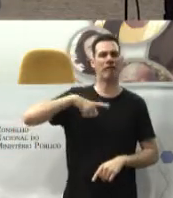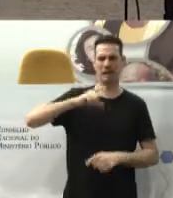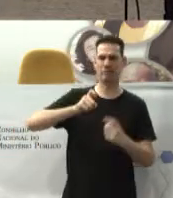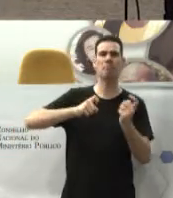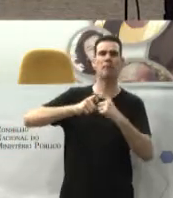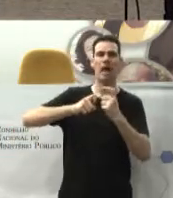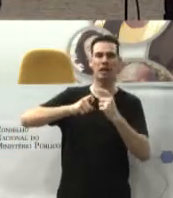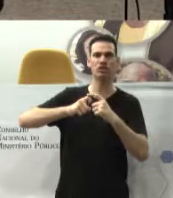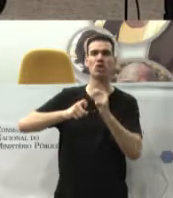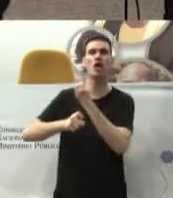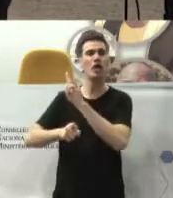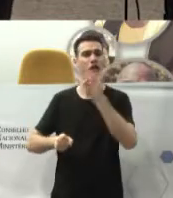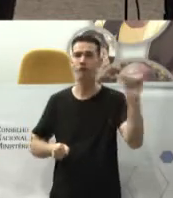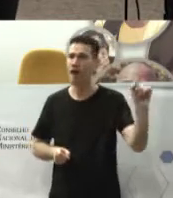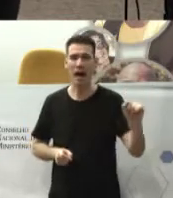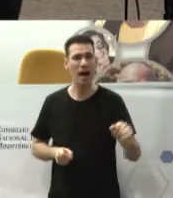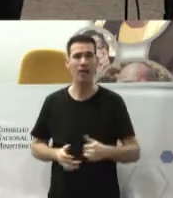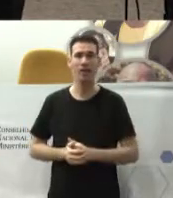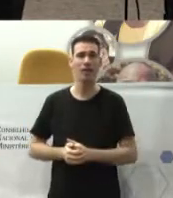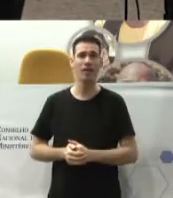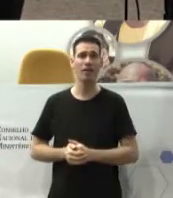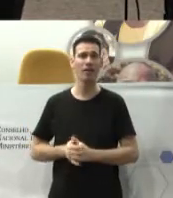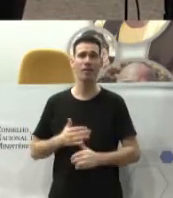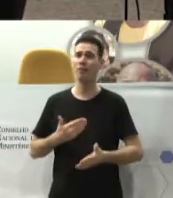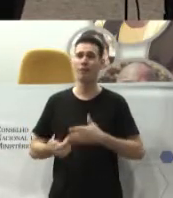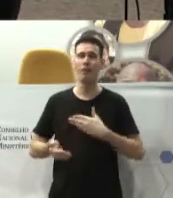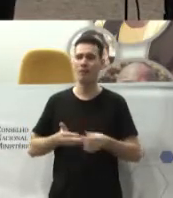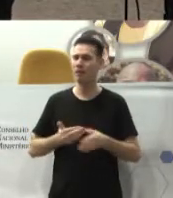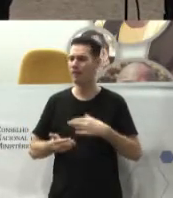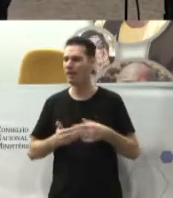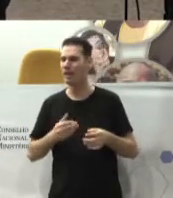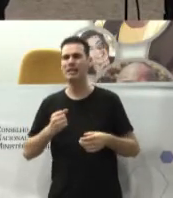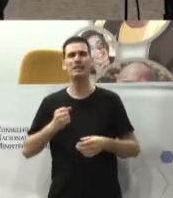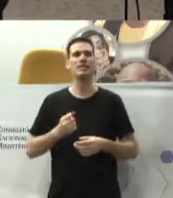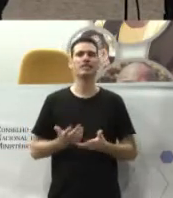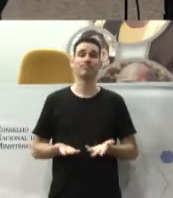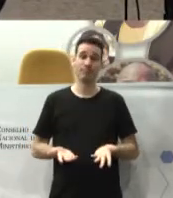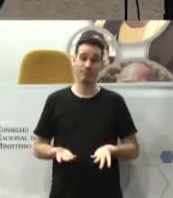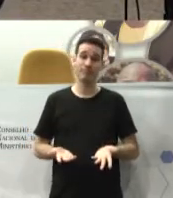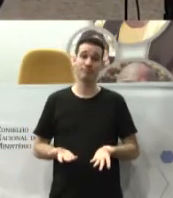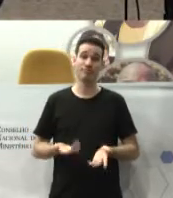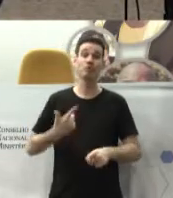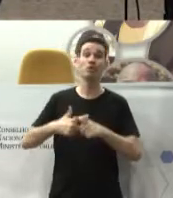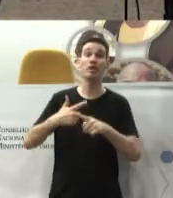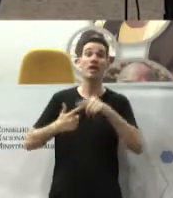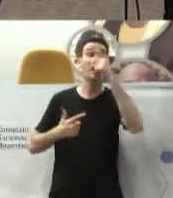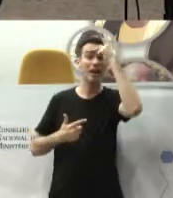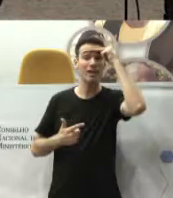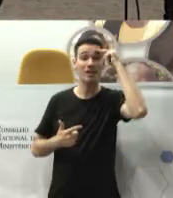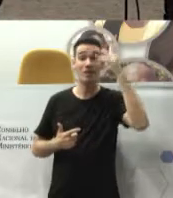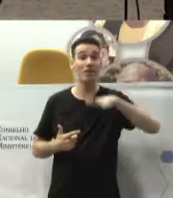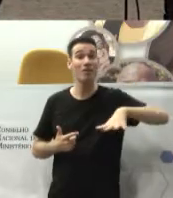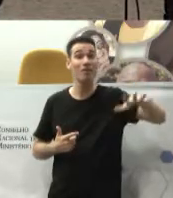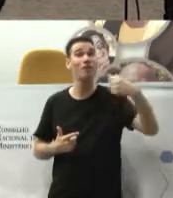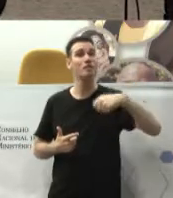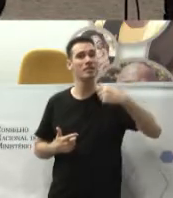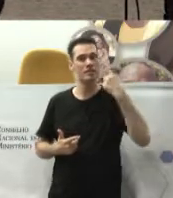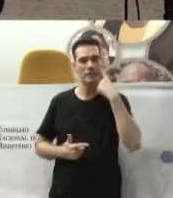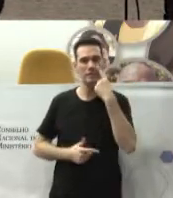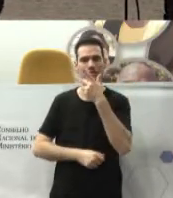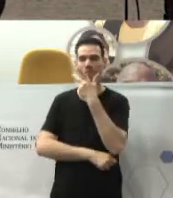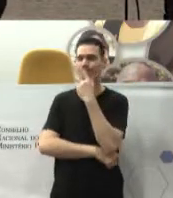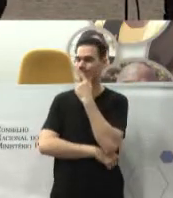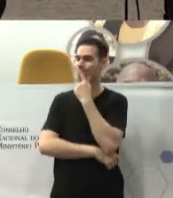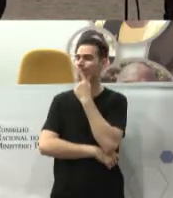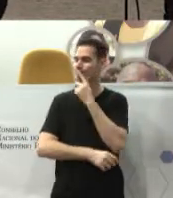sem nenhum tipo de referência, sem nenhuma TFD, nada, é a rede das pessoas. E a gente tem que compreender que elas têm